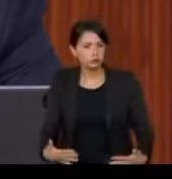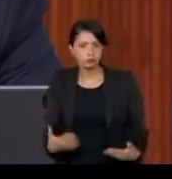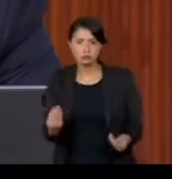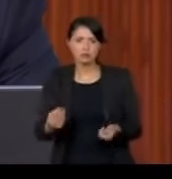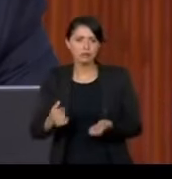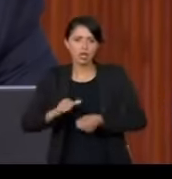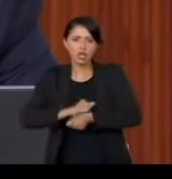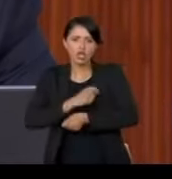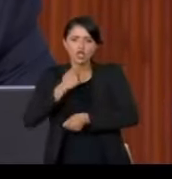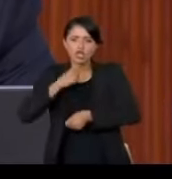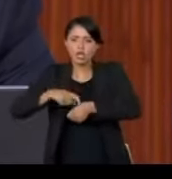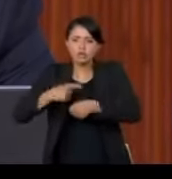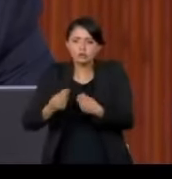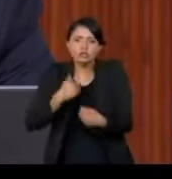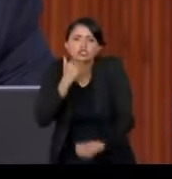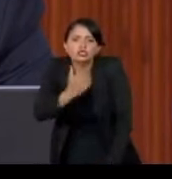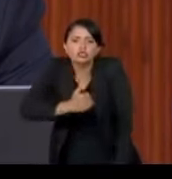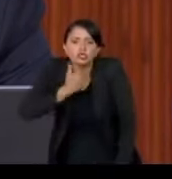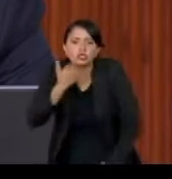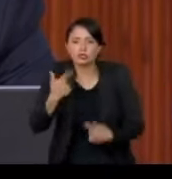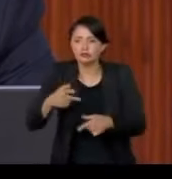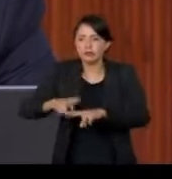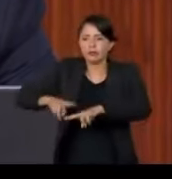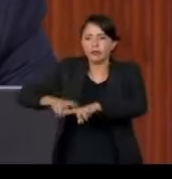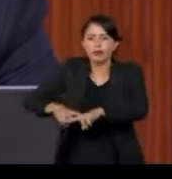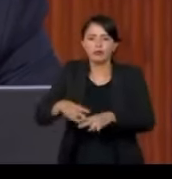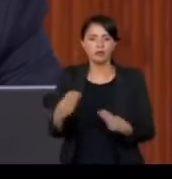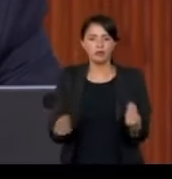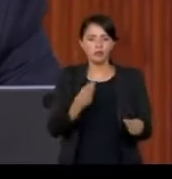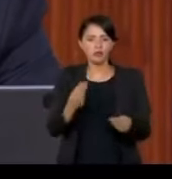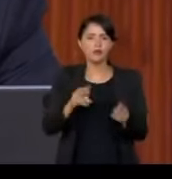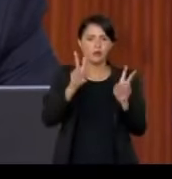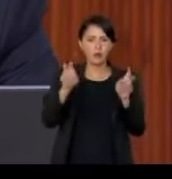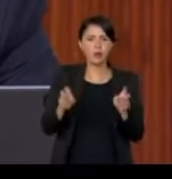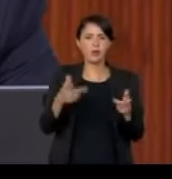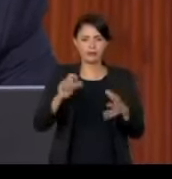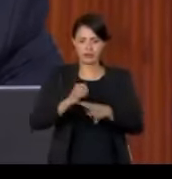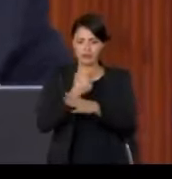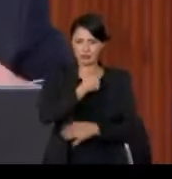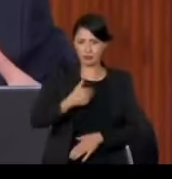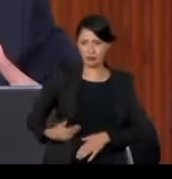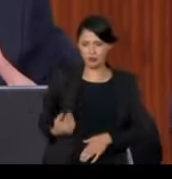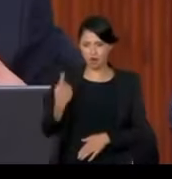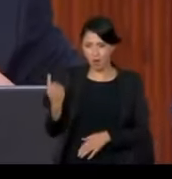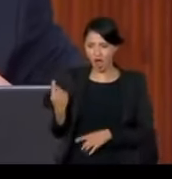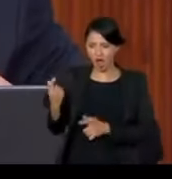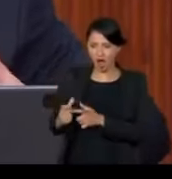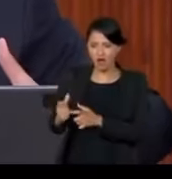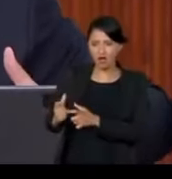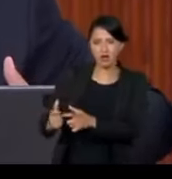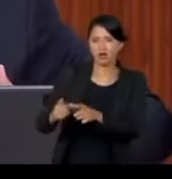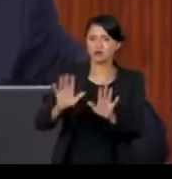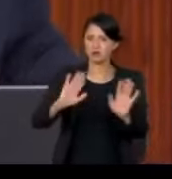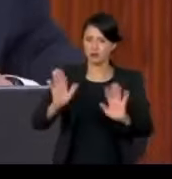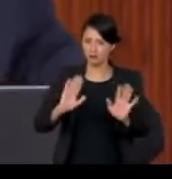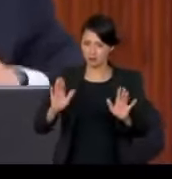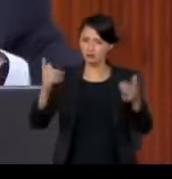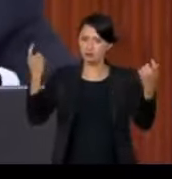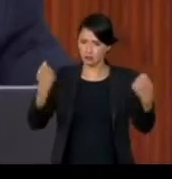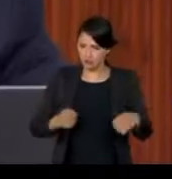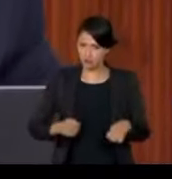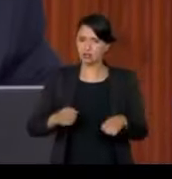enxugando gelo. E eu entendo que não dá para tratar a questão da segurança pública de forma isolada. Eu acho que nós temos que tratar,